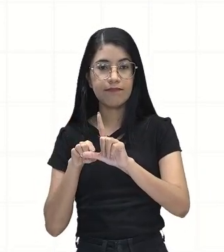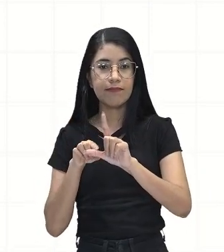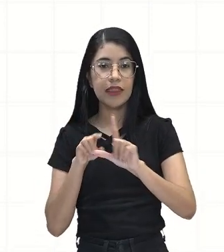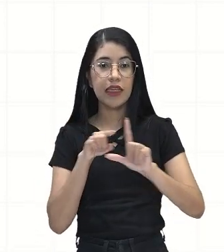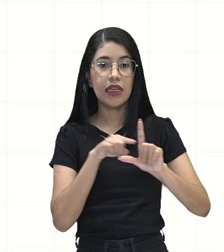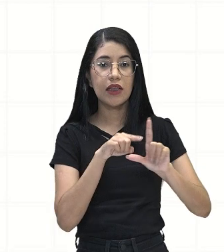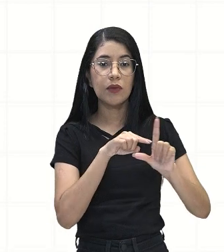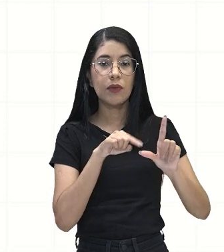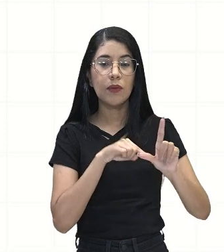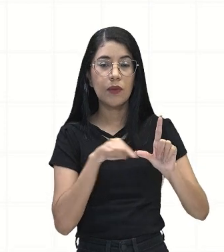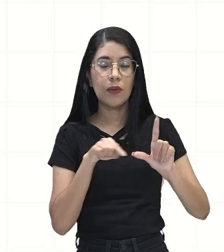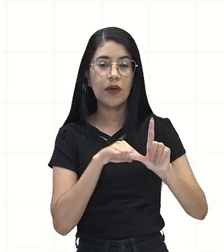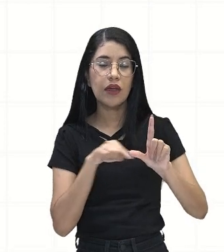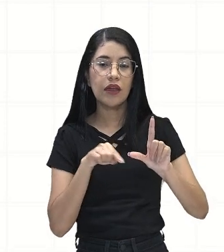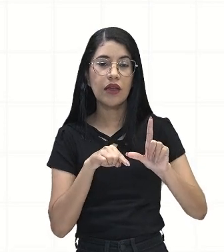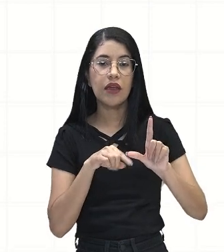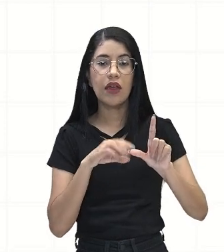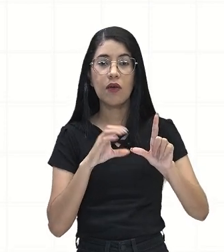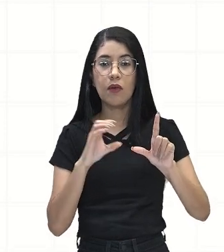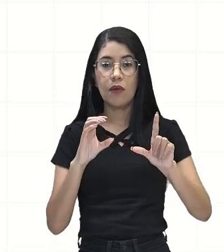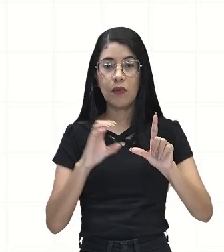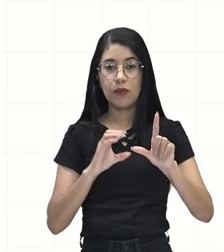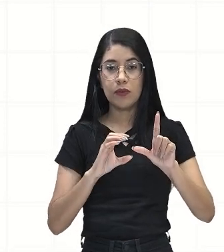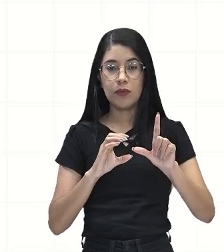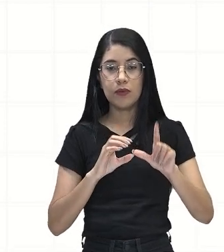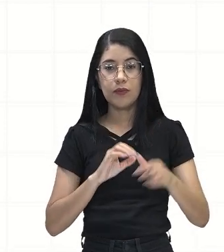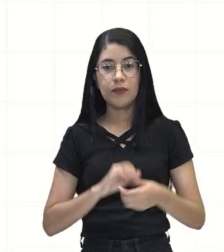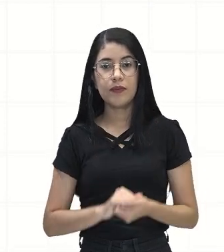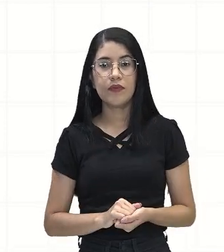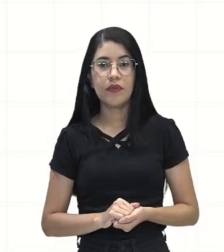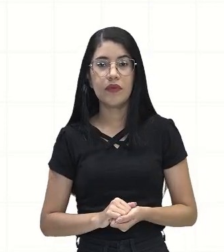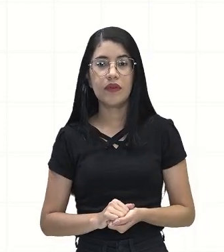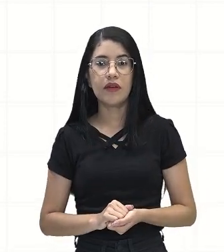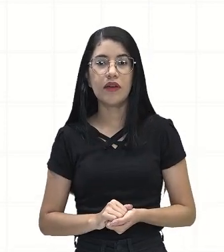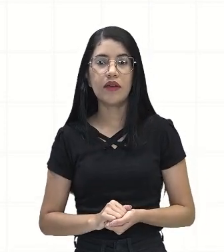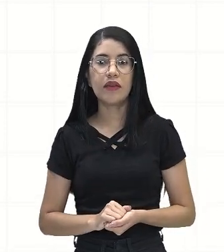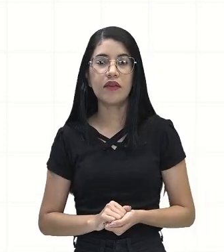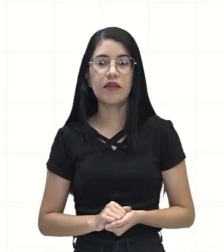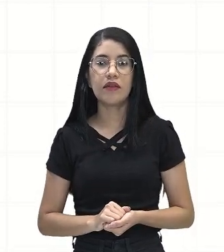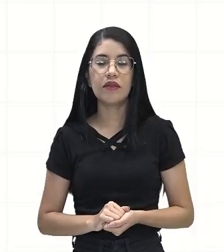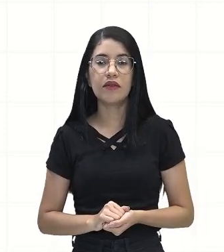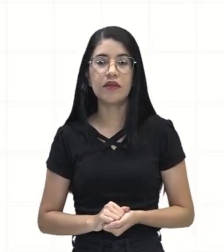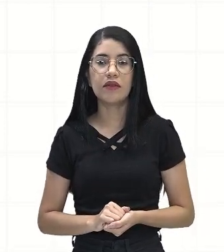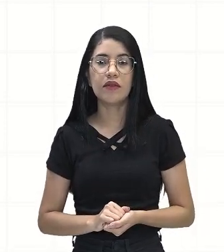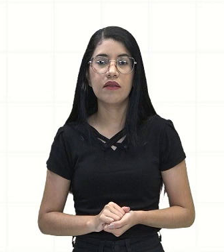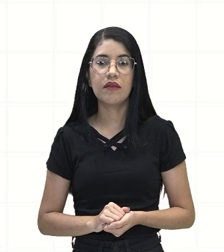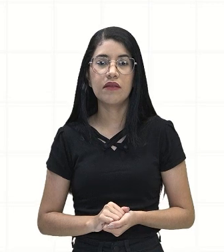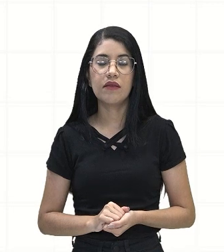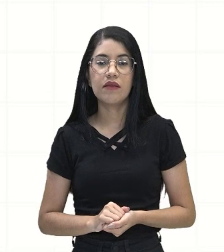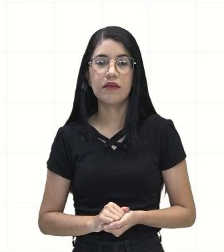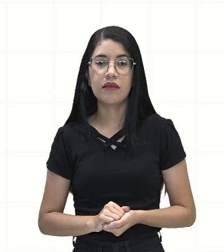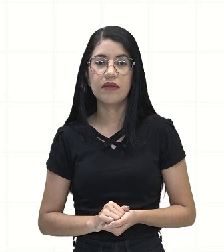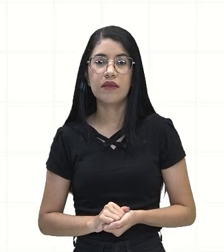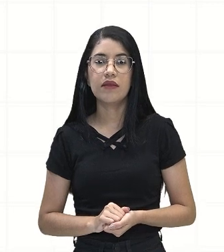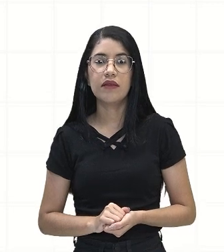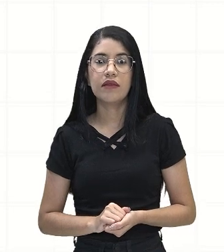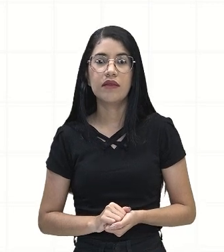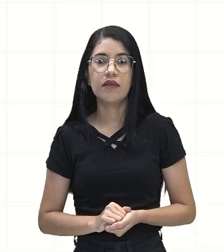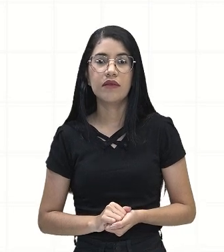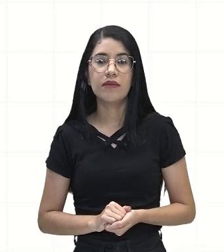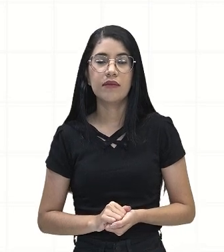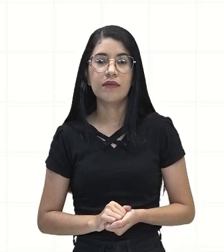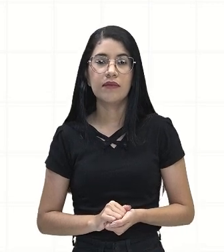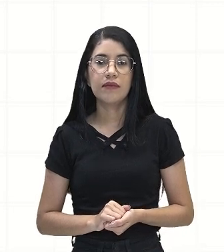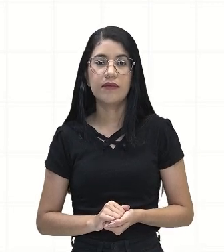Então, a hipotenusa do maior vai estar para a hipotenusa do menor, assim como o cateto